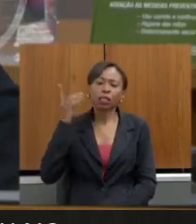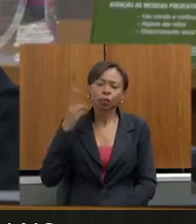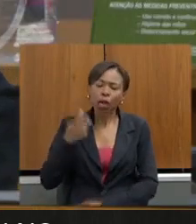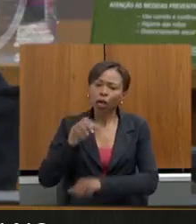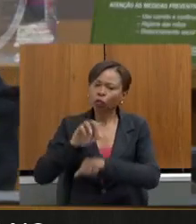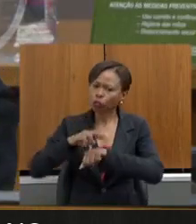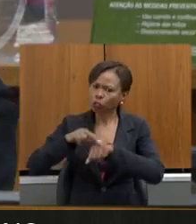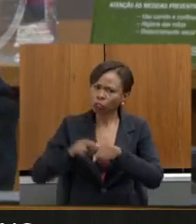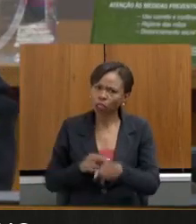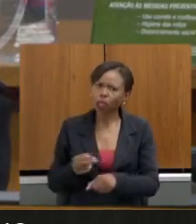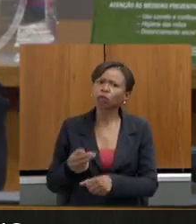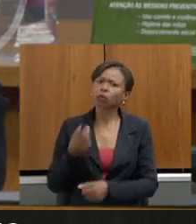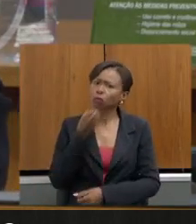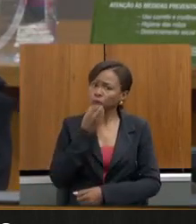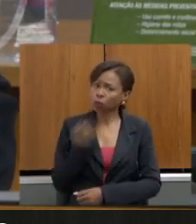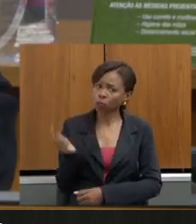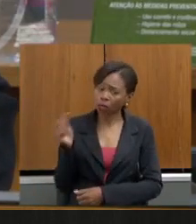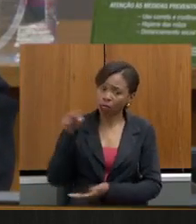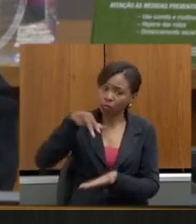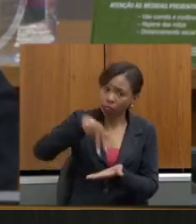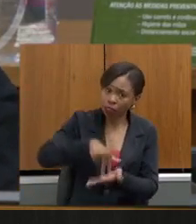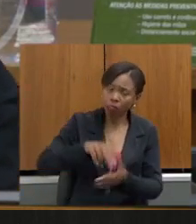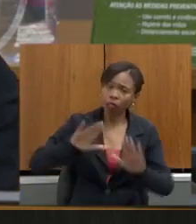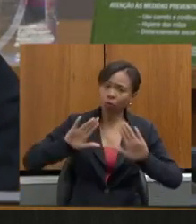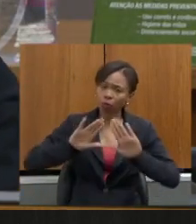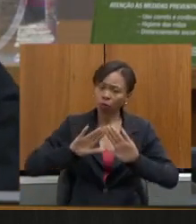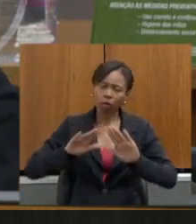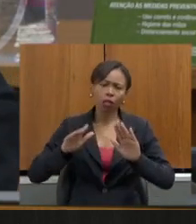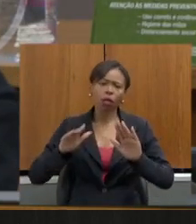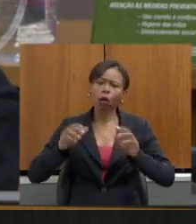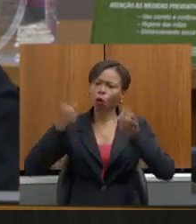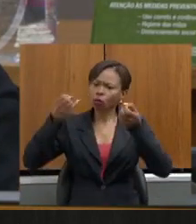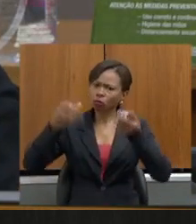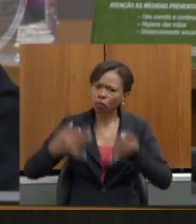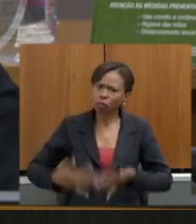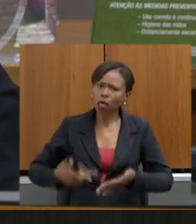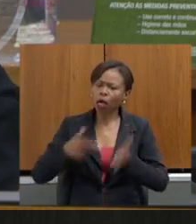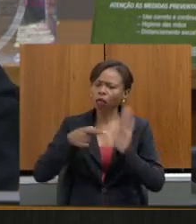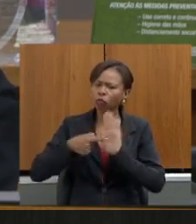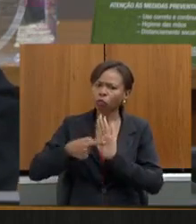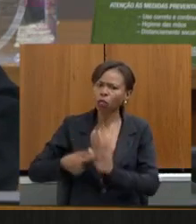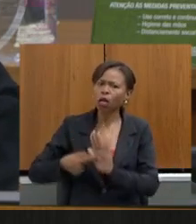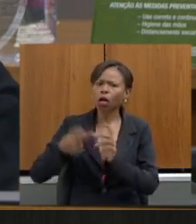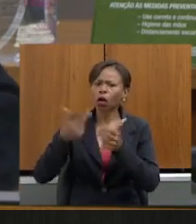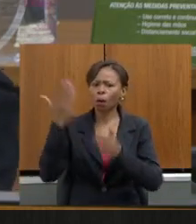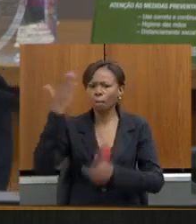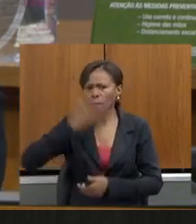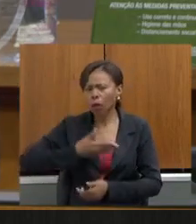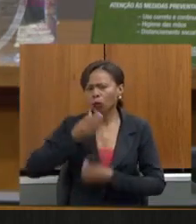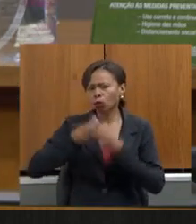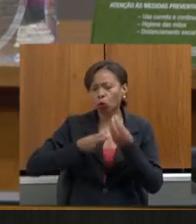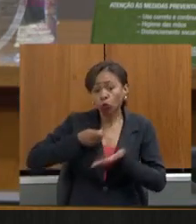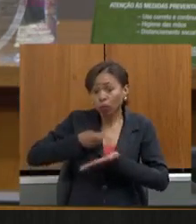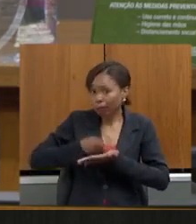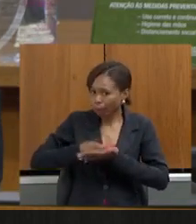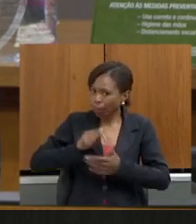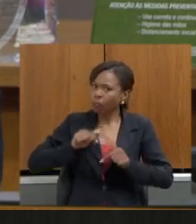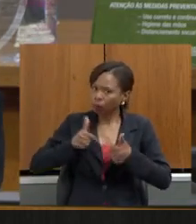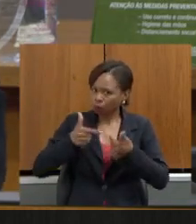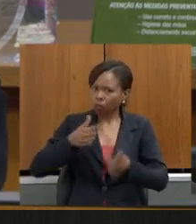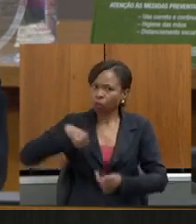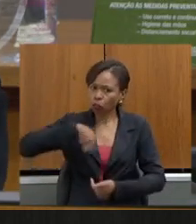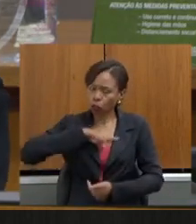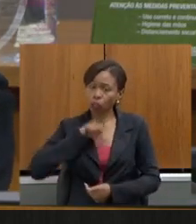prestando contas e nem como é o nosso nosso devia nossa obrigação e dizer que é ser justo tá sempre de portas abertas e que a gente é